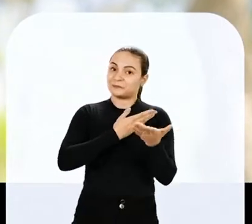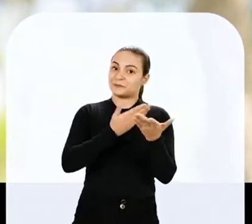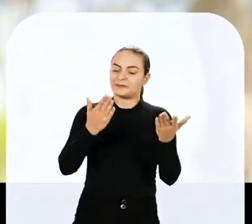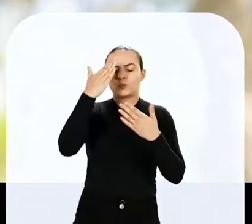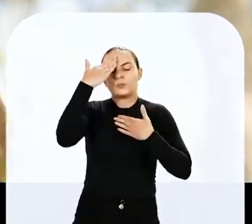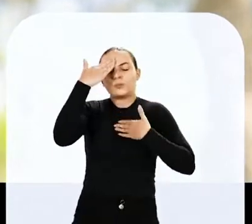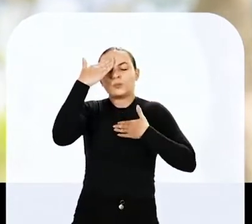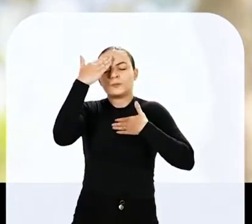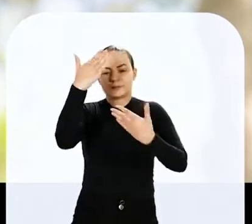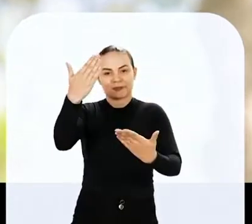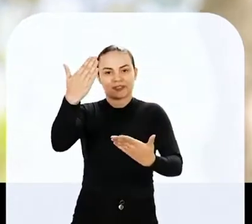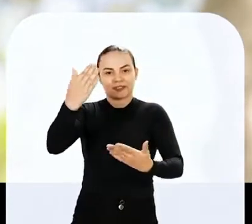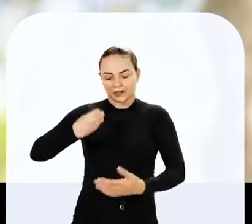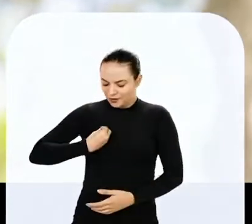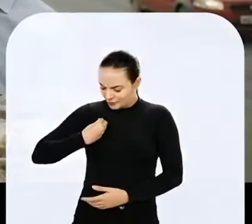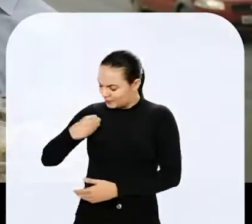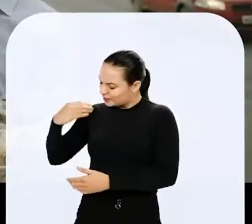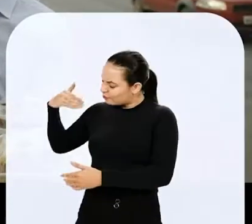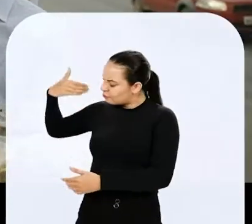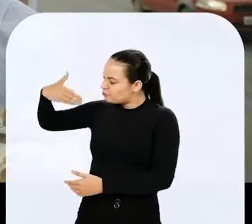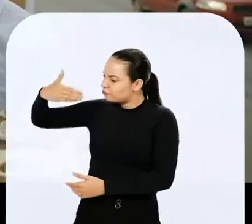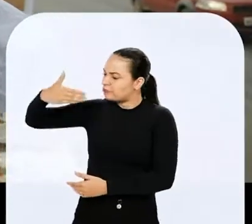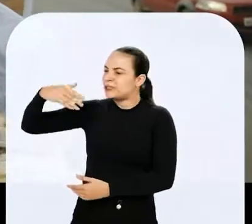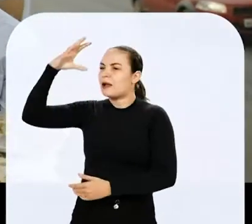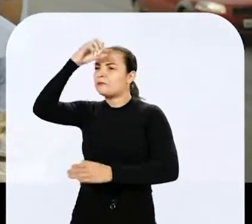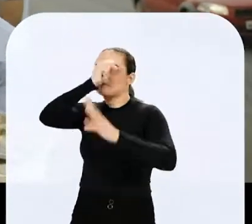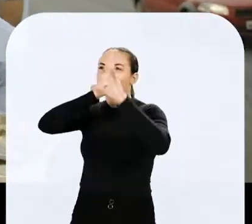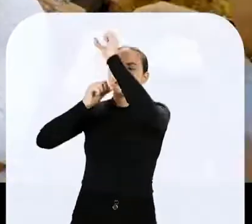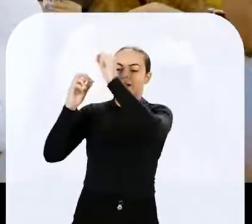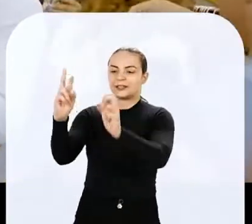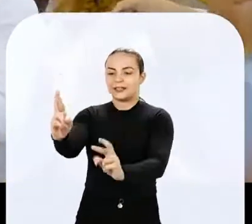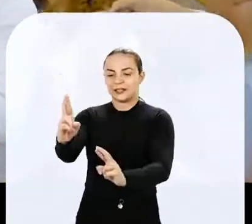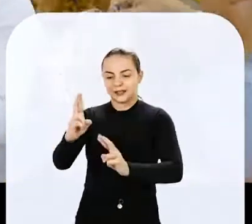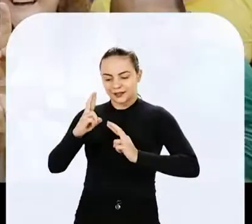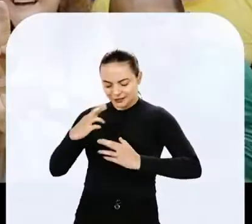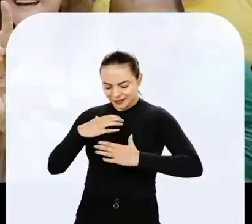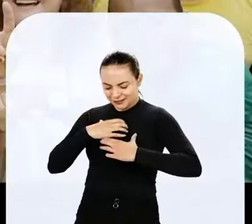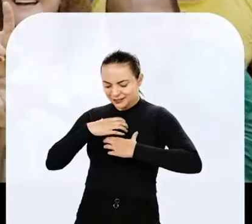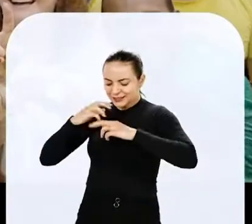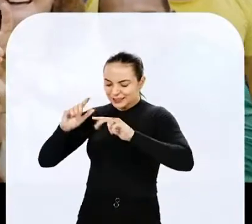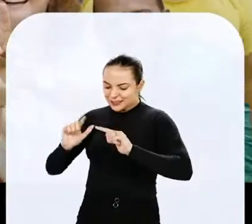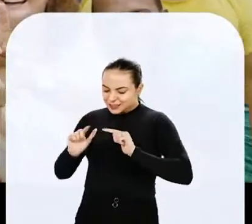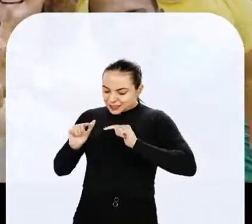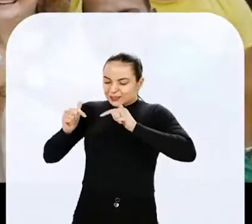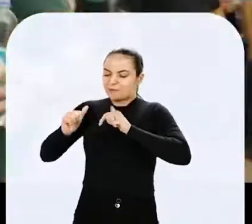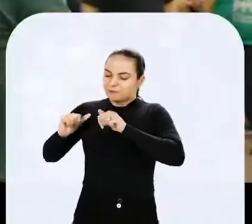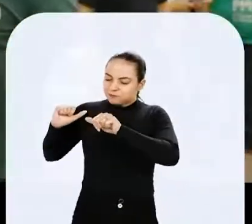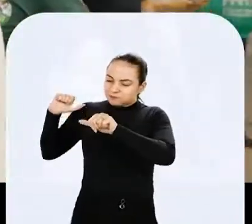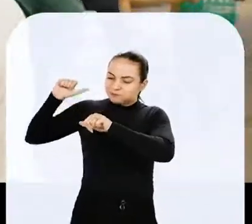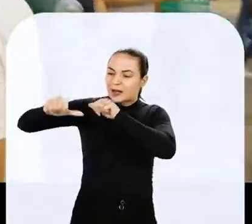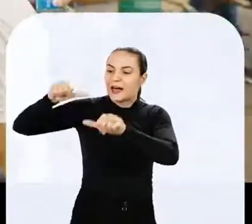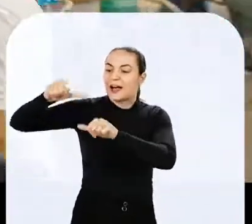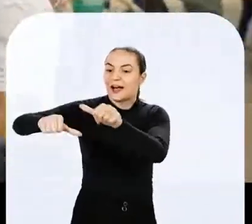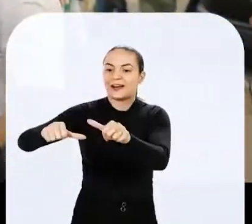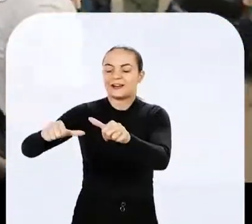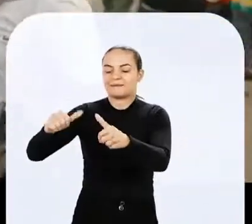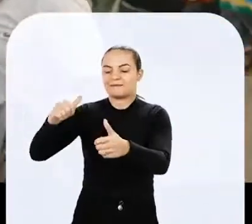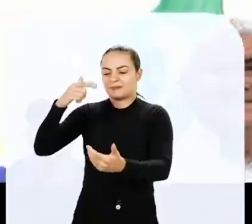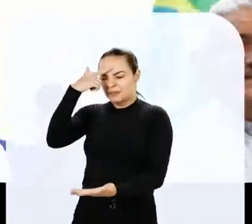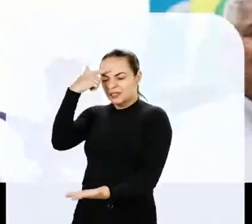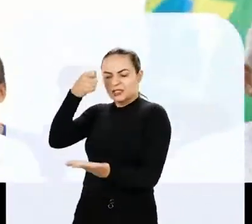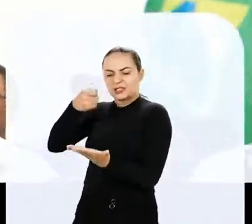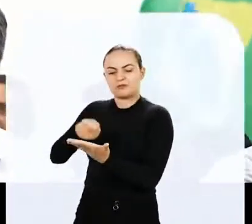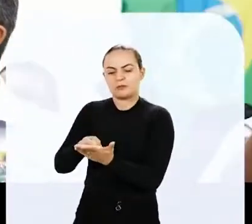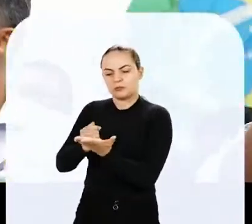irmãos rondonienses, muito obrigado. A vida é um aprendizado. E a esperança é a força motriz que impulsionou e